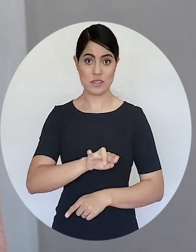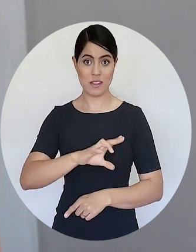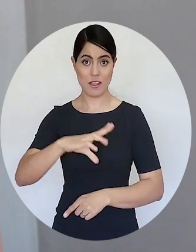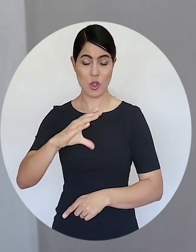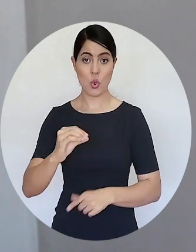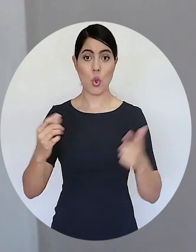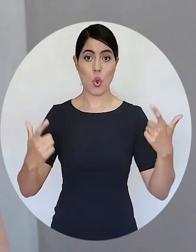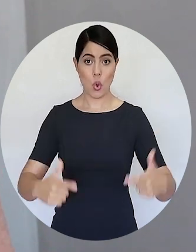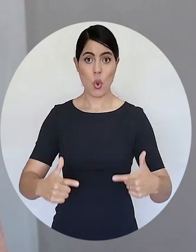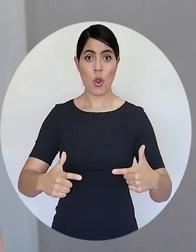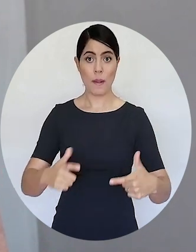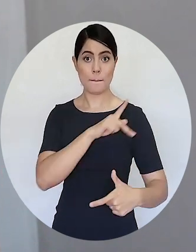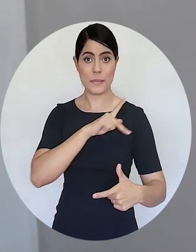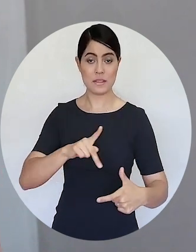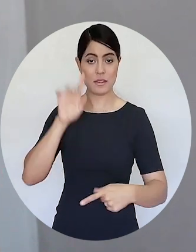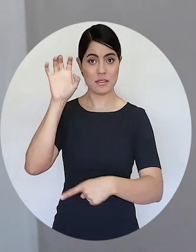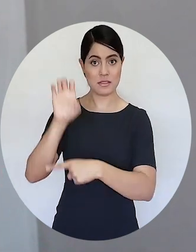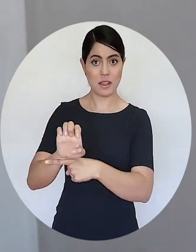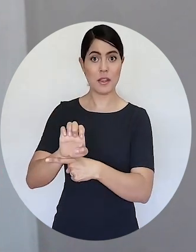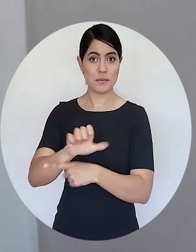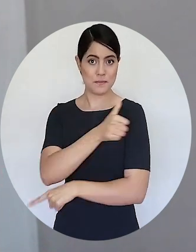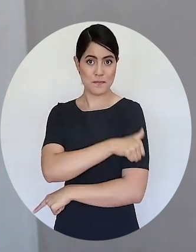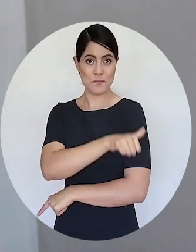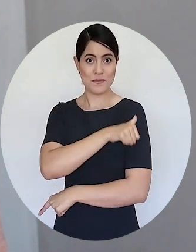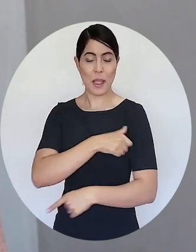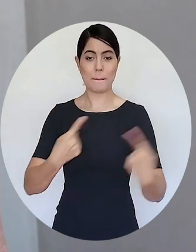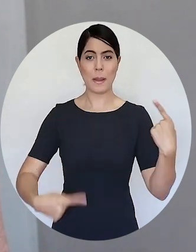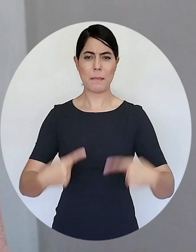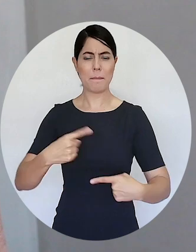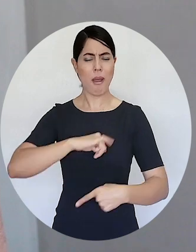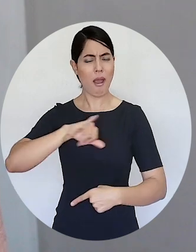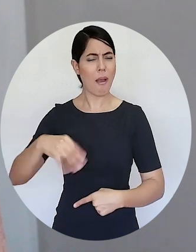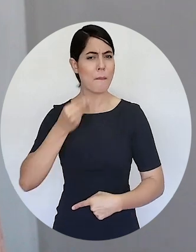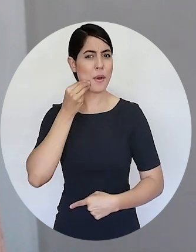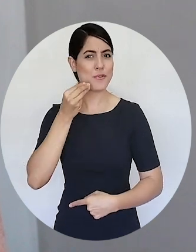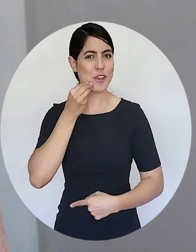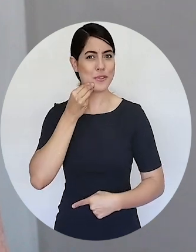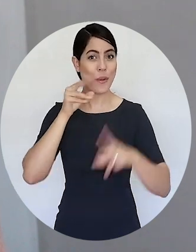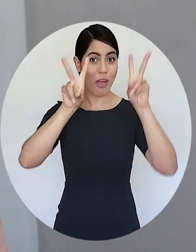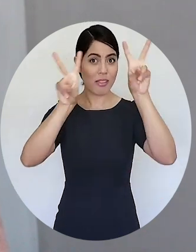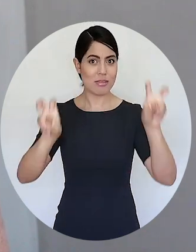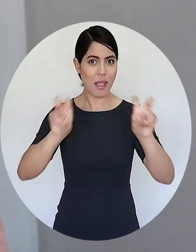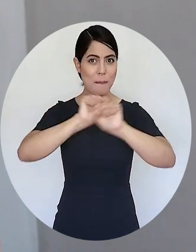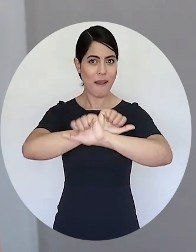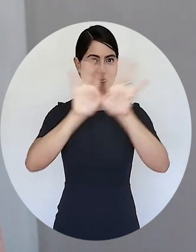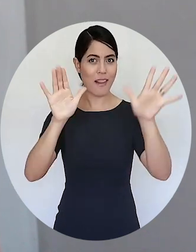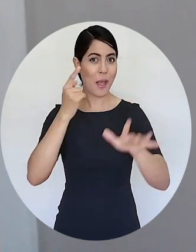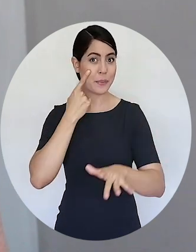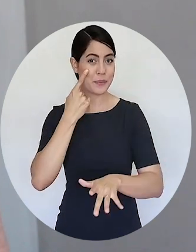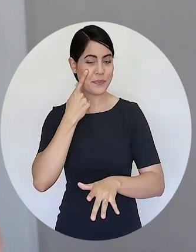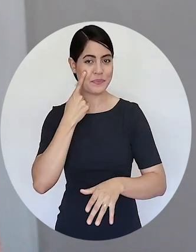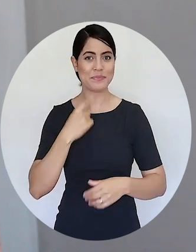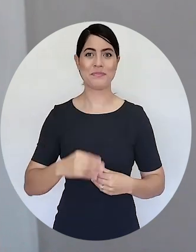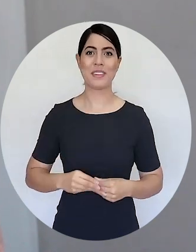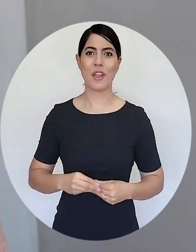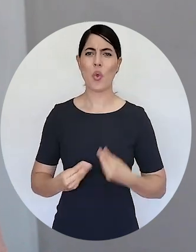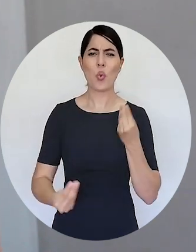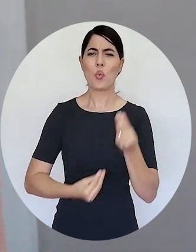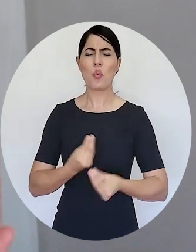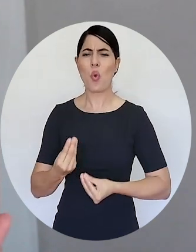da Seccional Rio de Janeiro, aproveitou os debates e esclareceu um ponto que pode passar